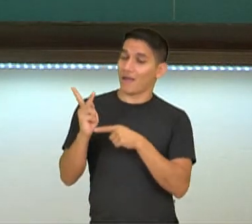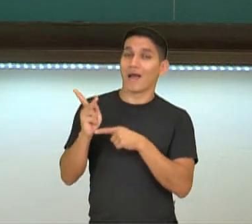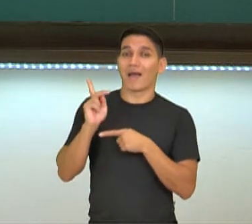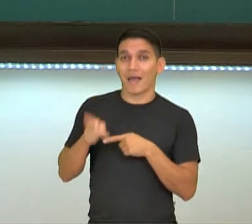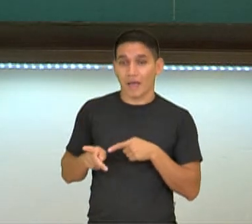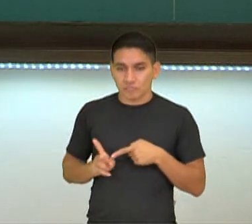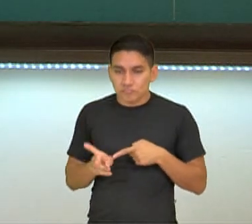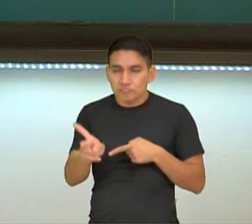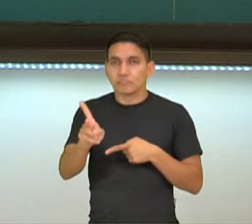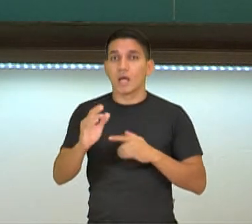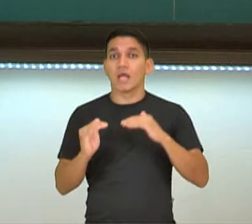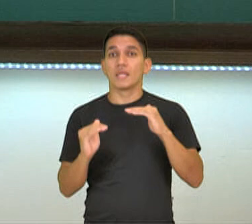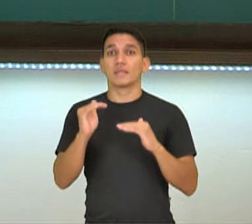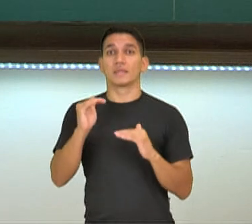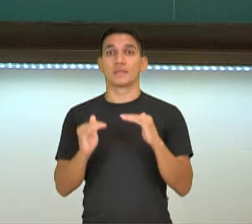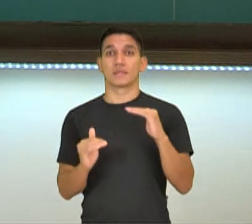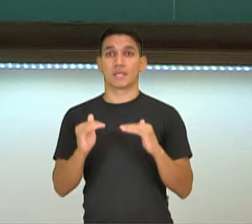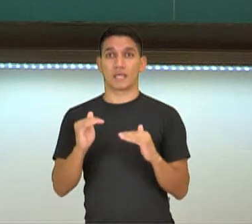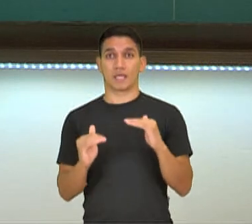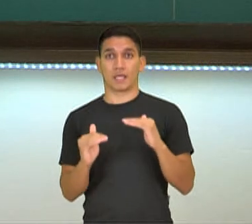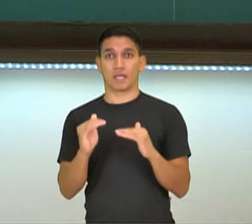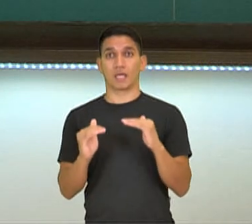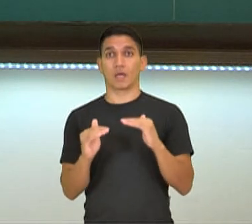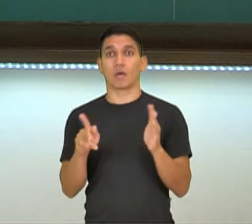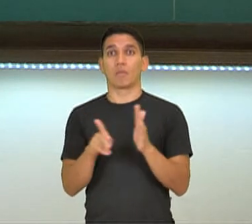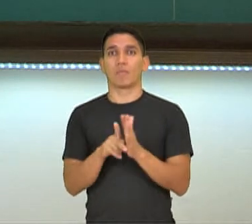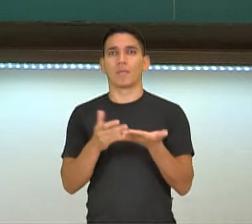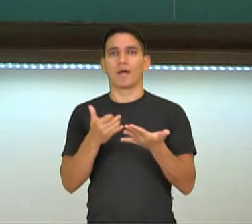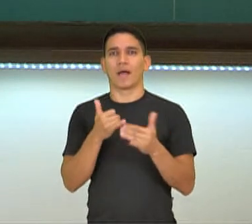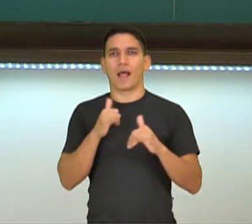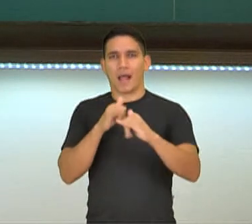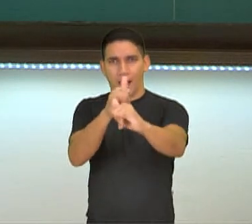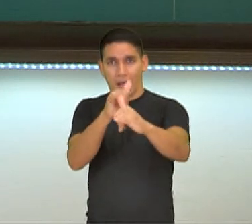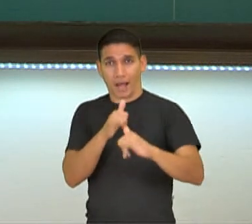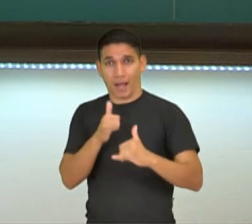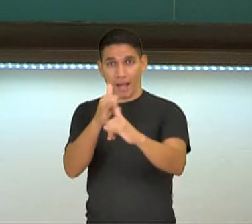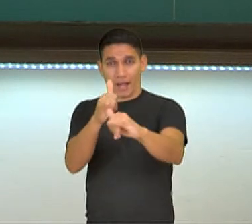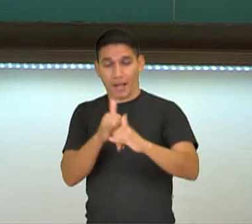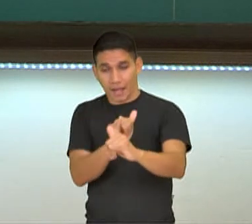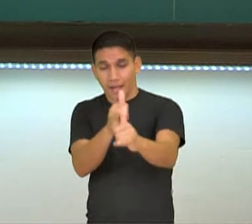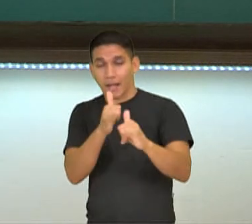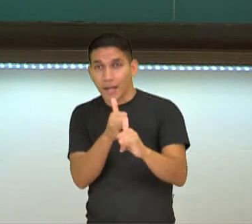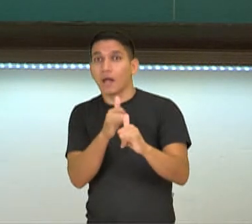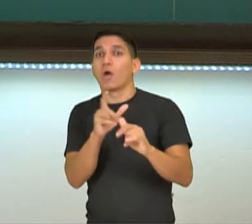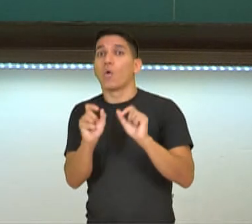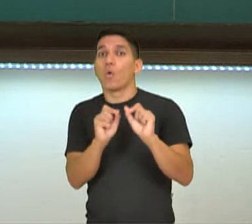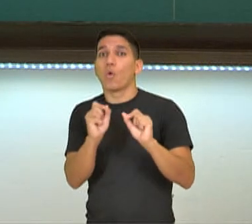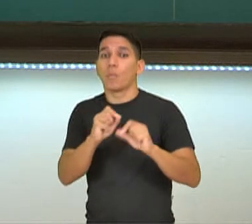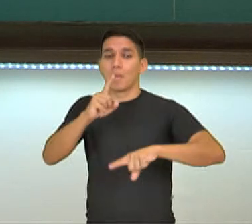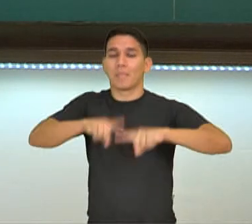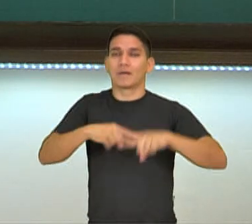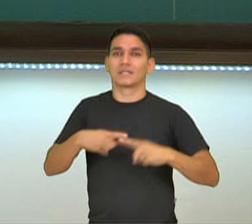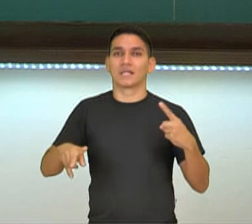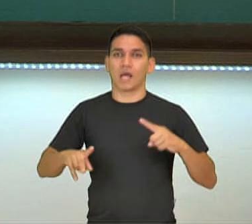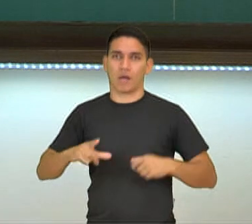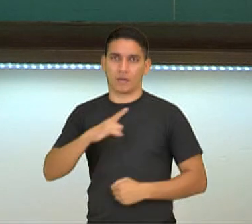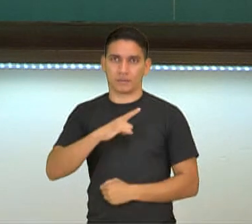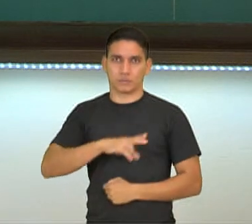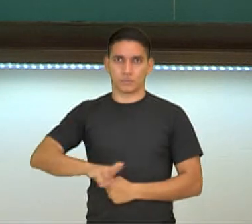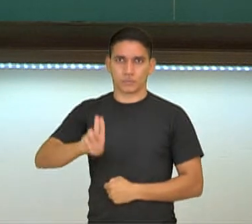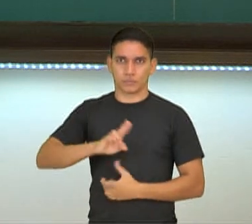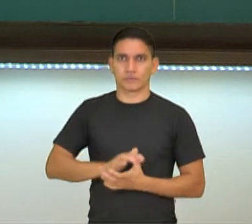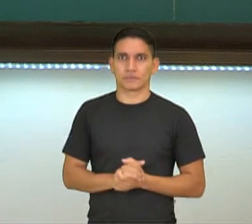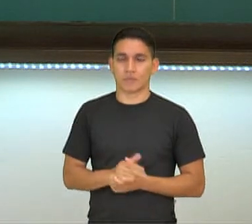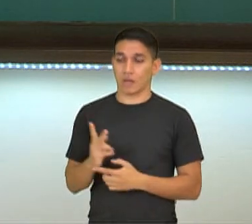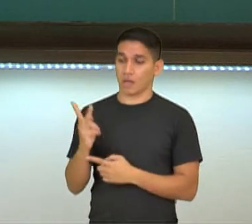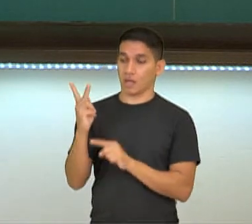de proporcionalidade, que a gente chama também de constante eletrostática do meio material em que as cargas estão presentes, ok? Esse